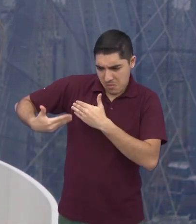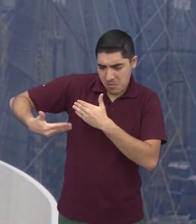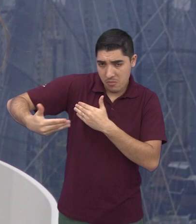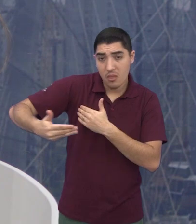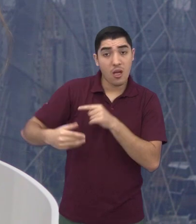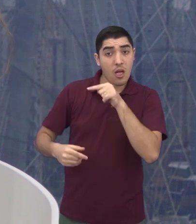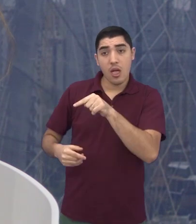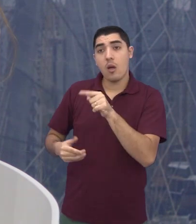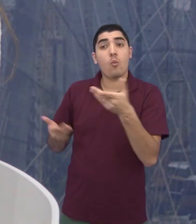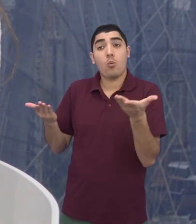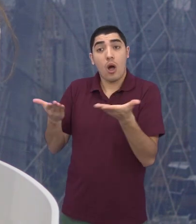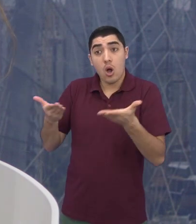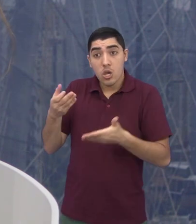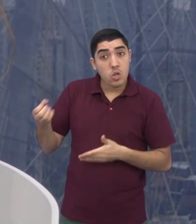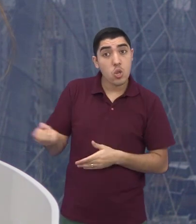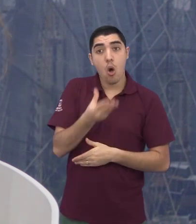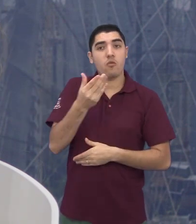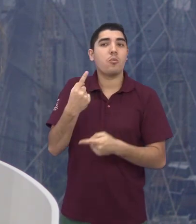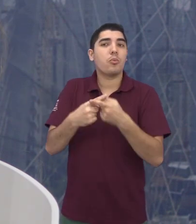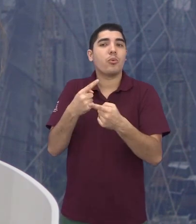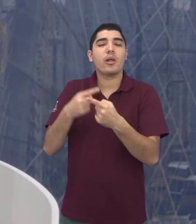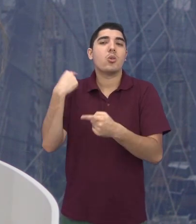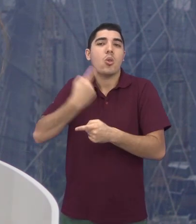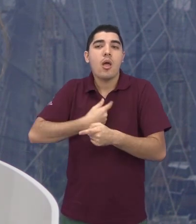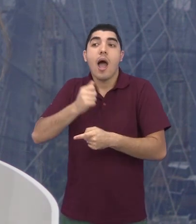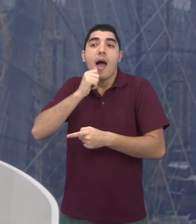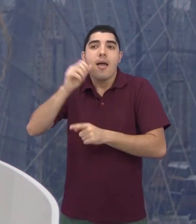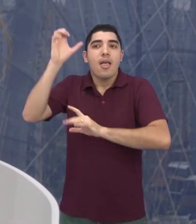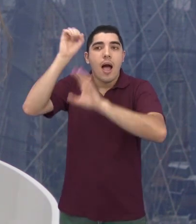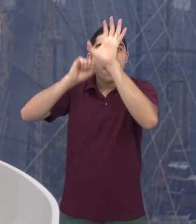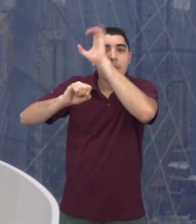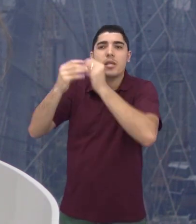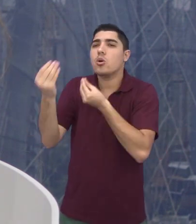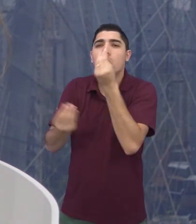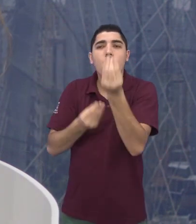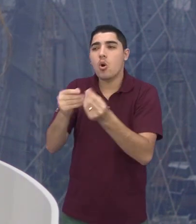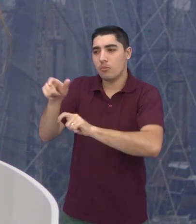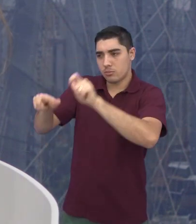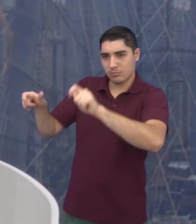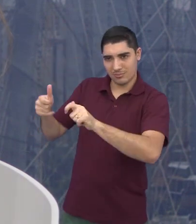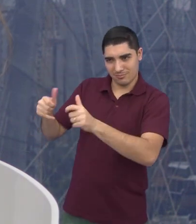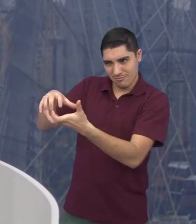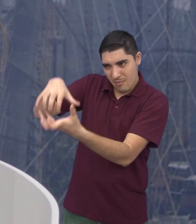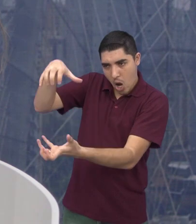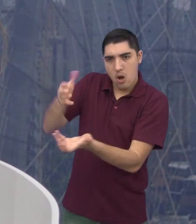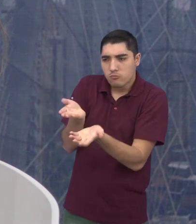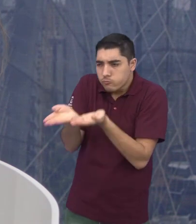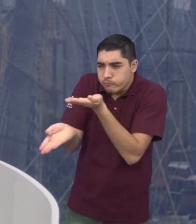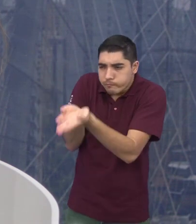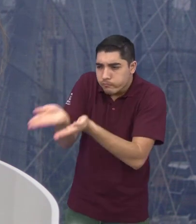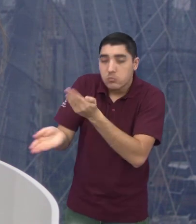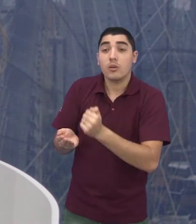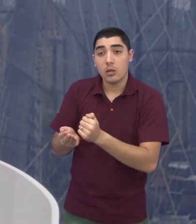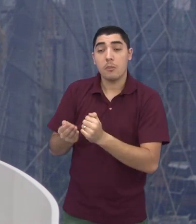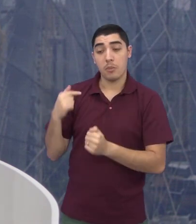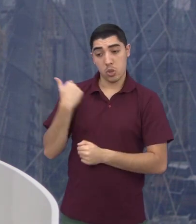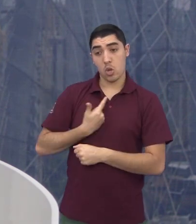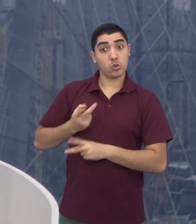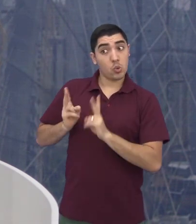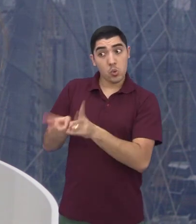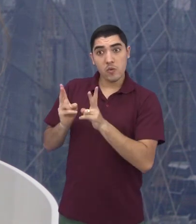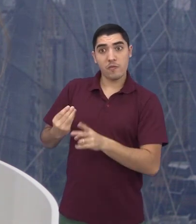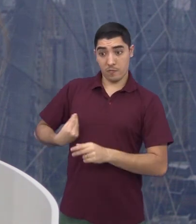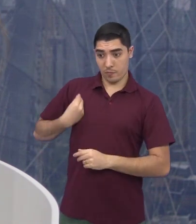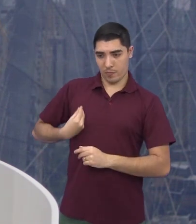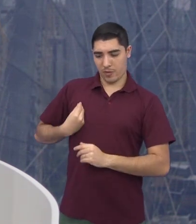um fenômeno atual. Nós estamos aprendendo, né, a cuidar de pessoas idosas, a viver a fase da velhice durante muito tempo,